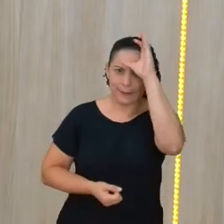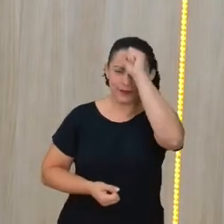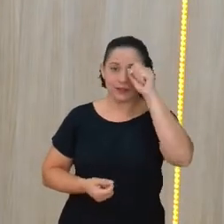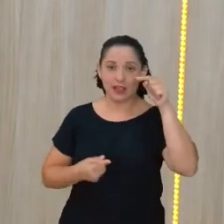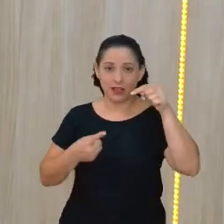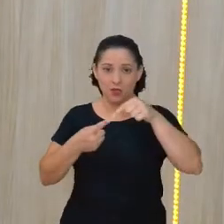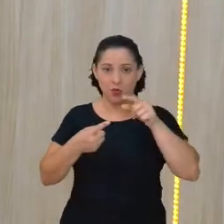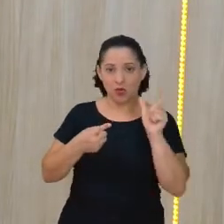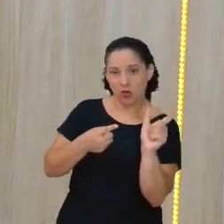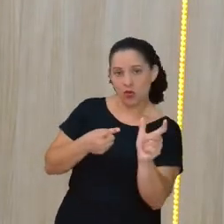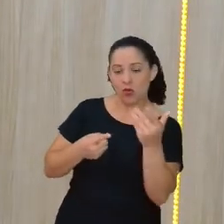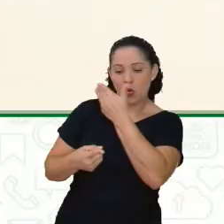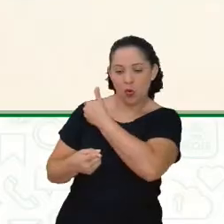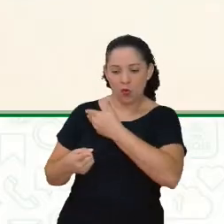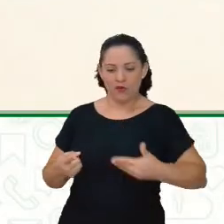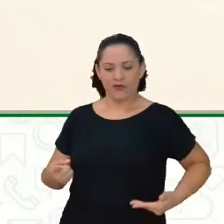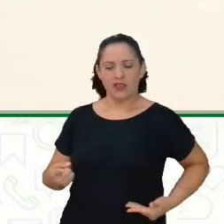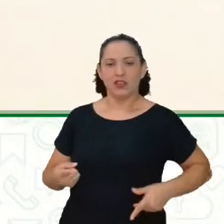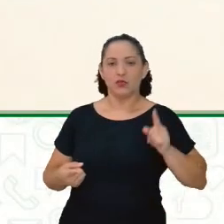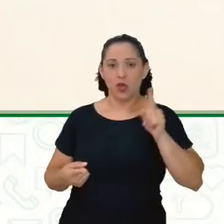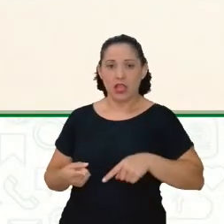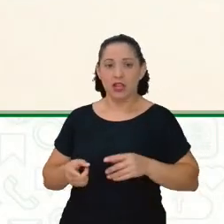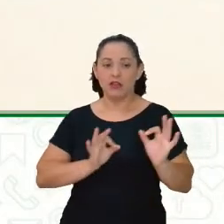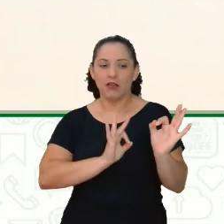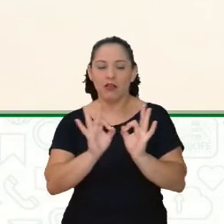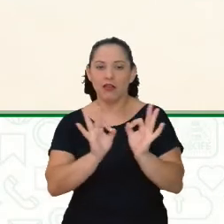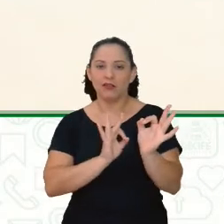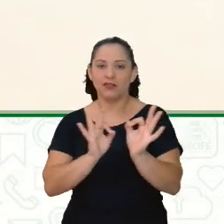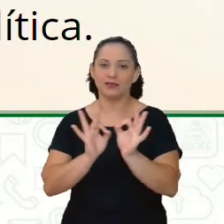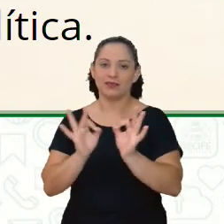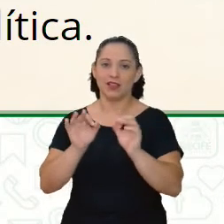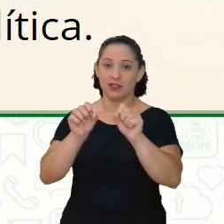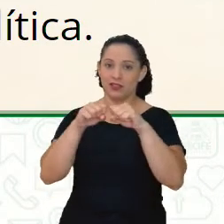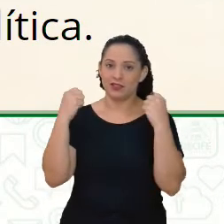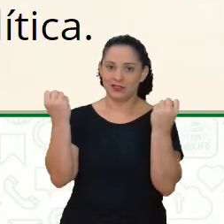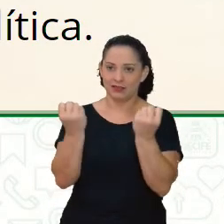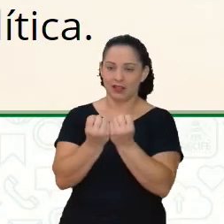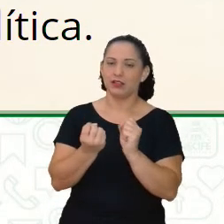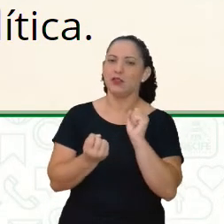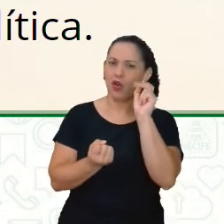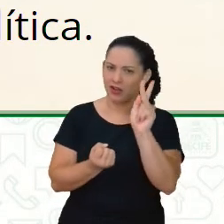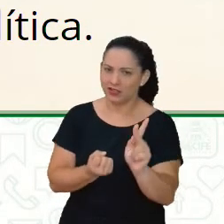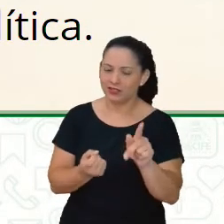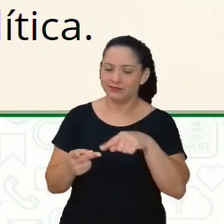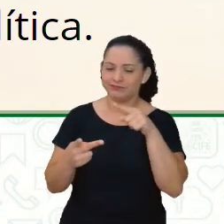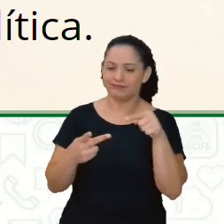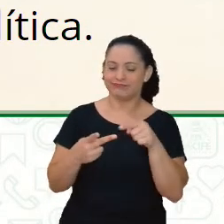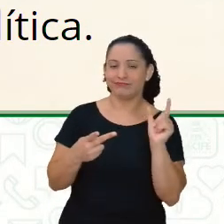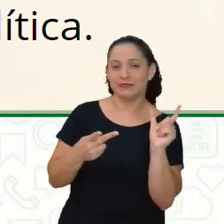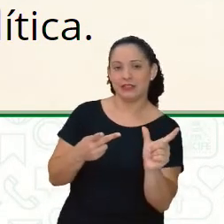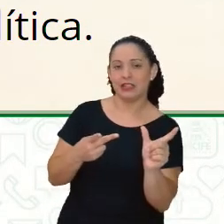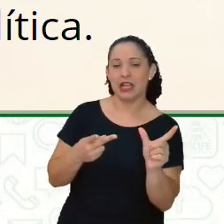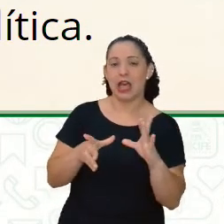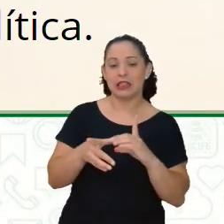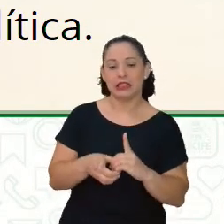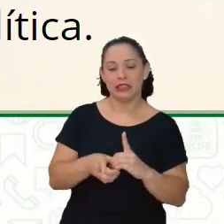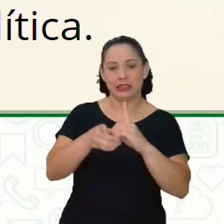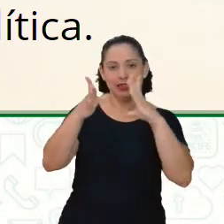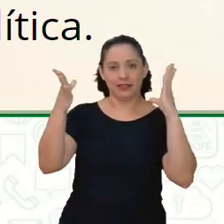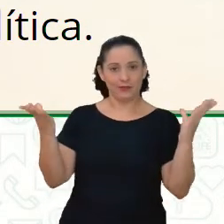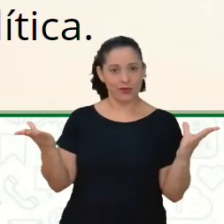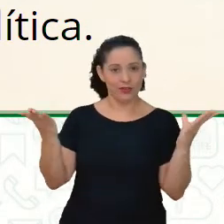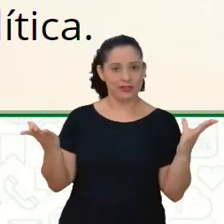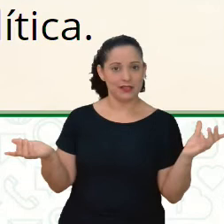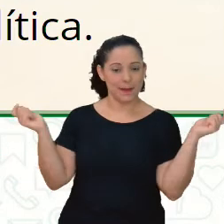autoridade governante que tem a missão de organizar a sociedade, ok. A gente já viu que a democracia é